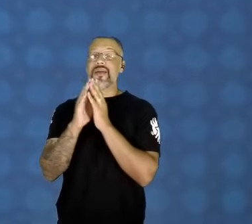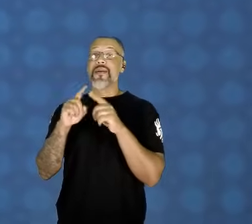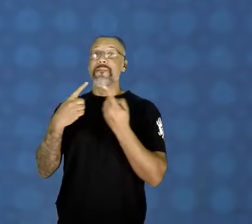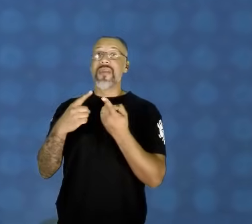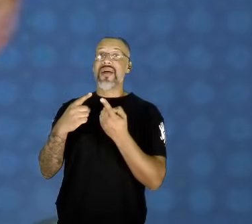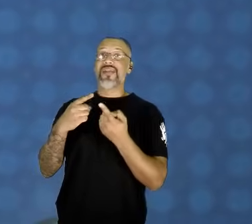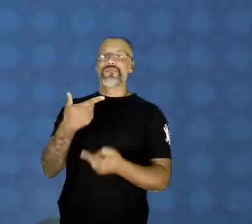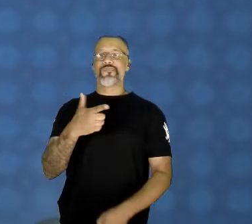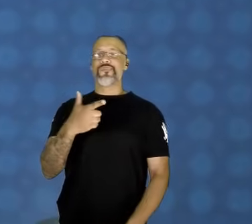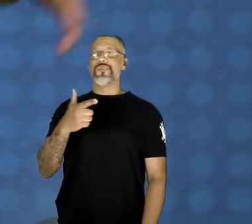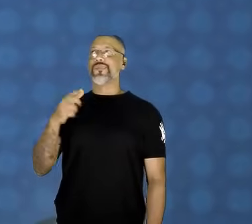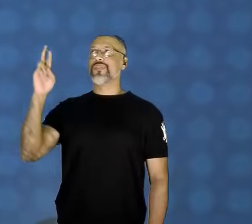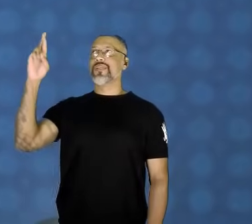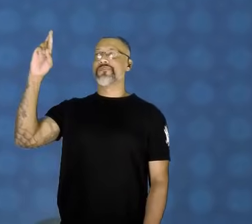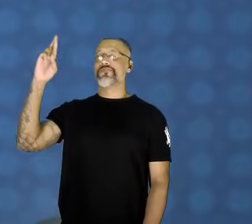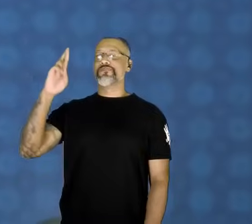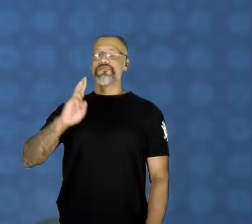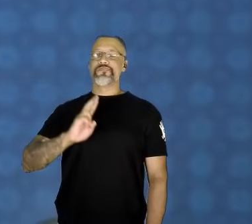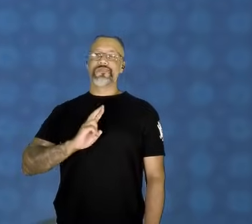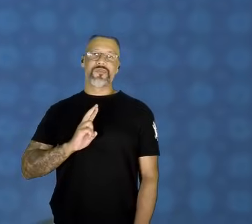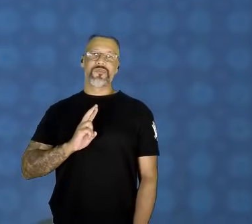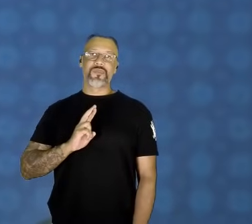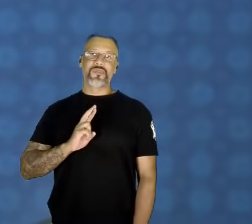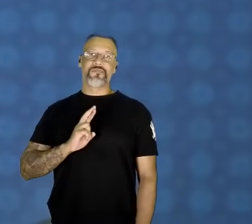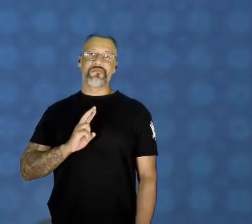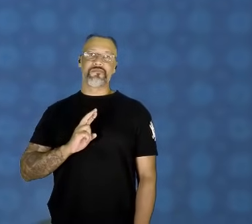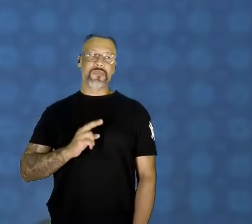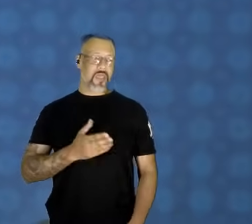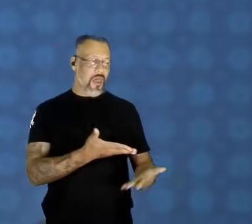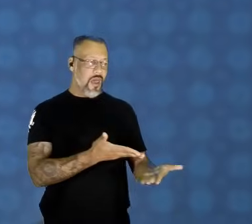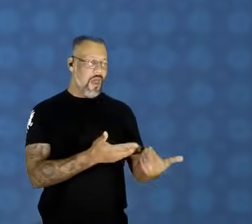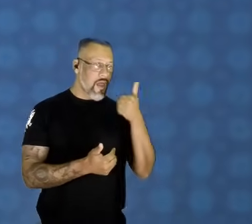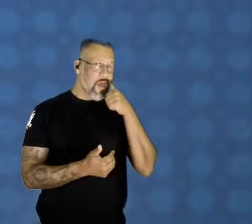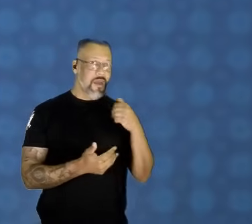Jesus, ela conta o problema dela, e Jesus não dá